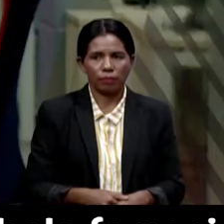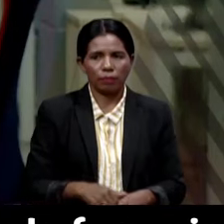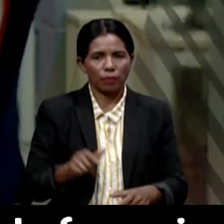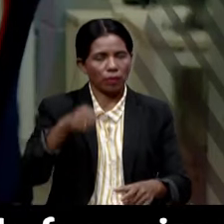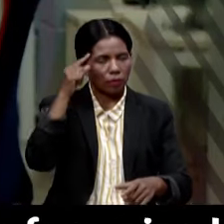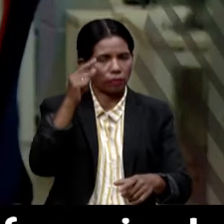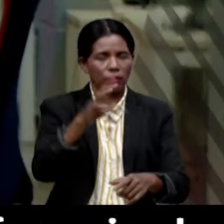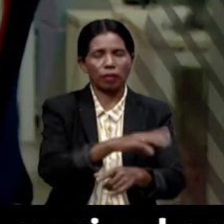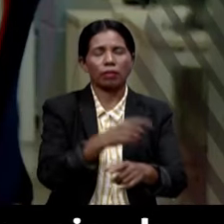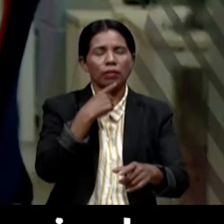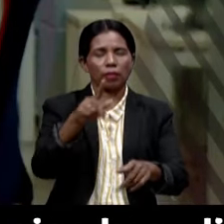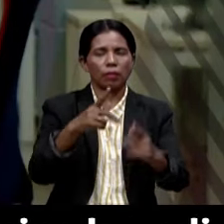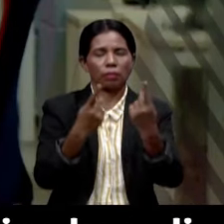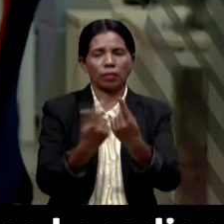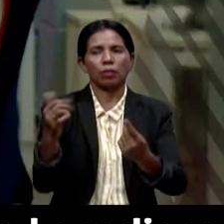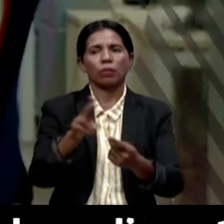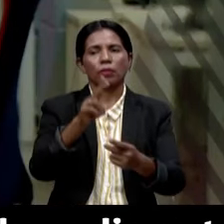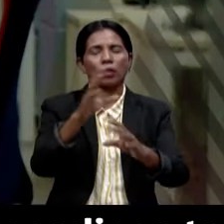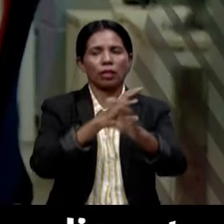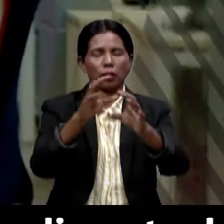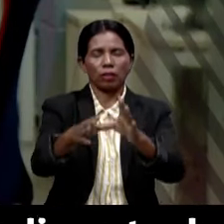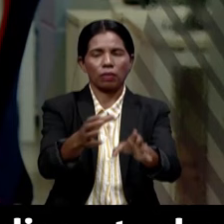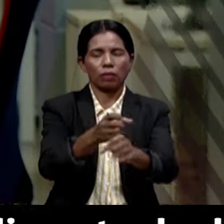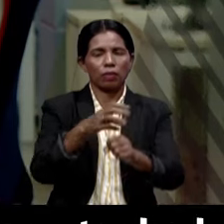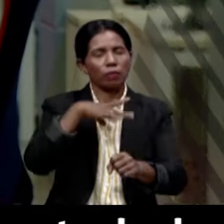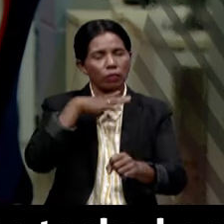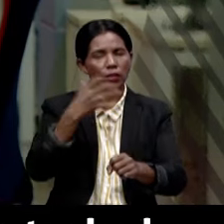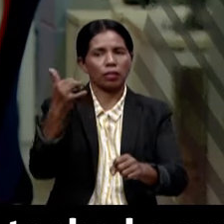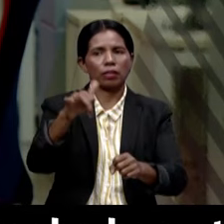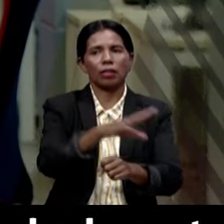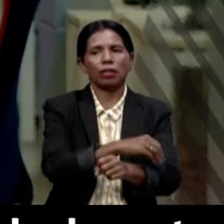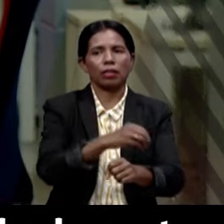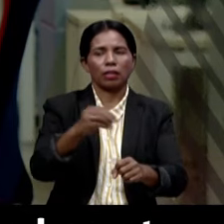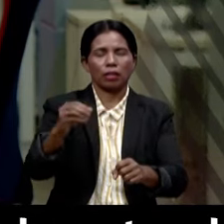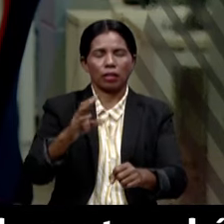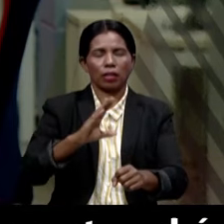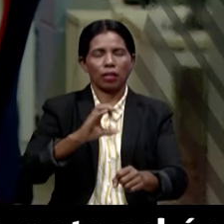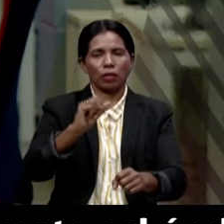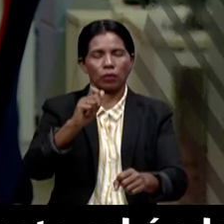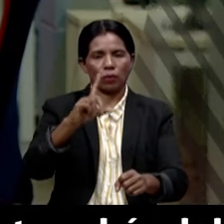Governo orienta companhia Balon usa careta ou de supa fuercire valeta laran e a área caicole.